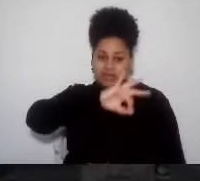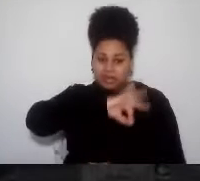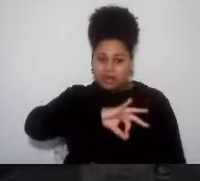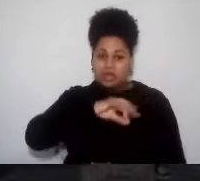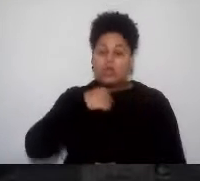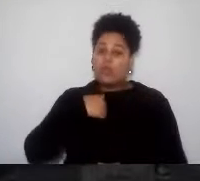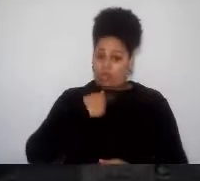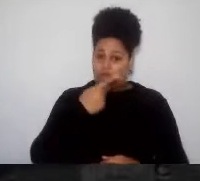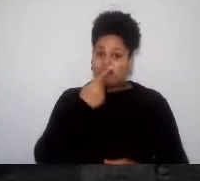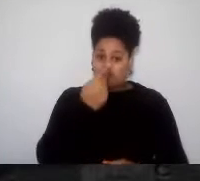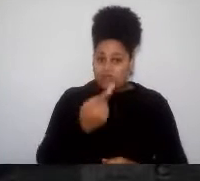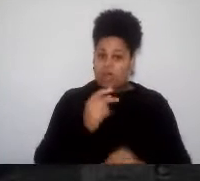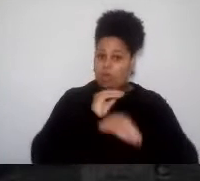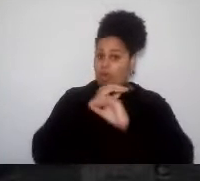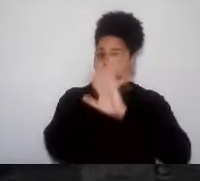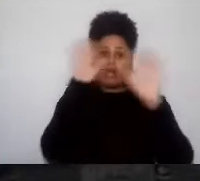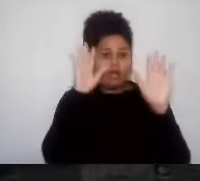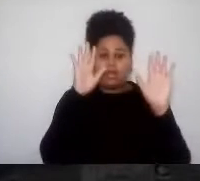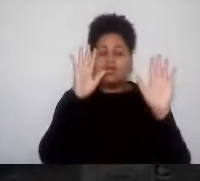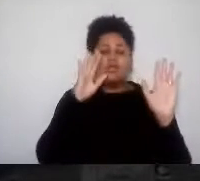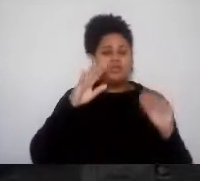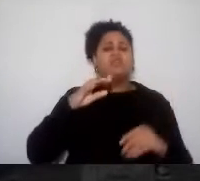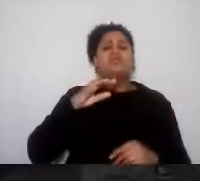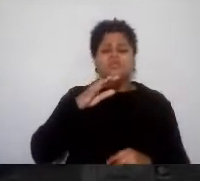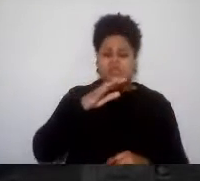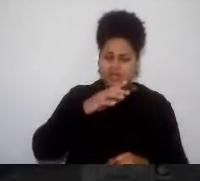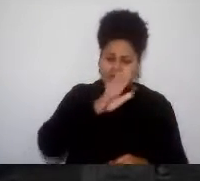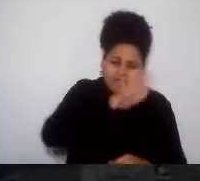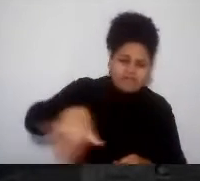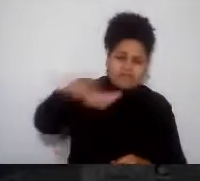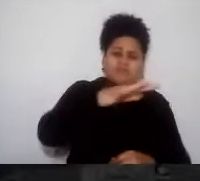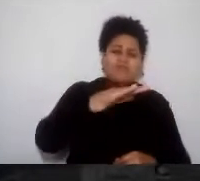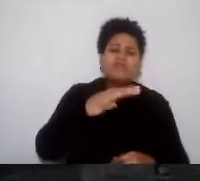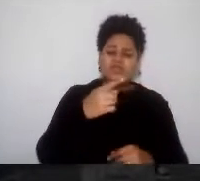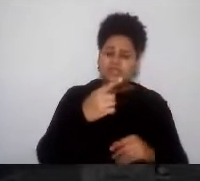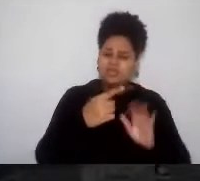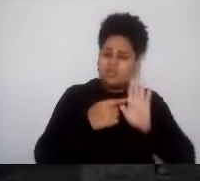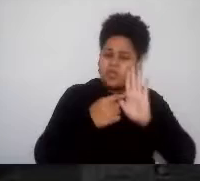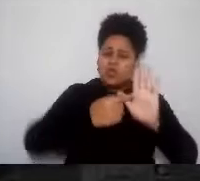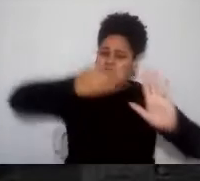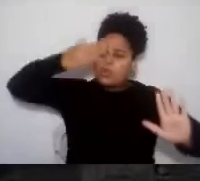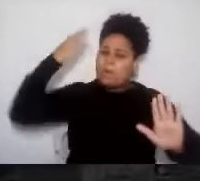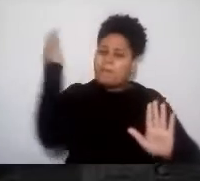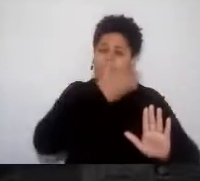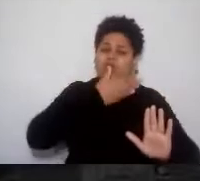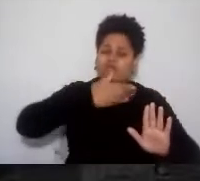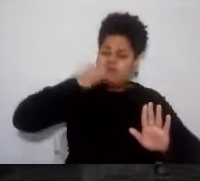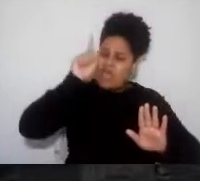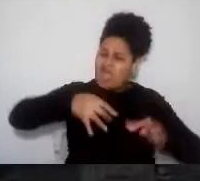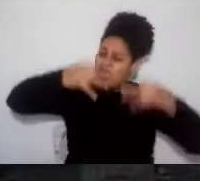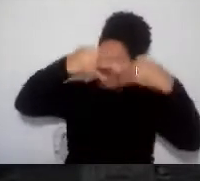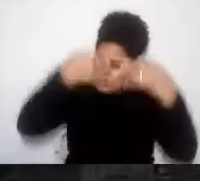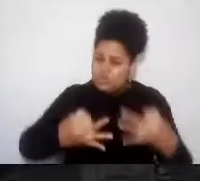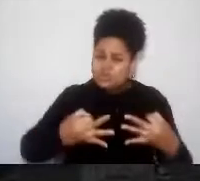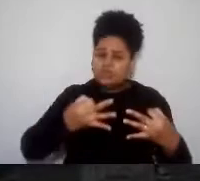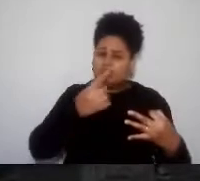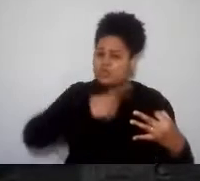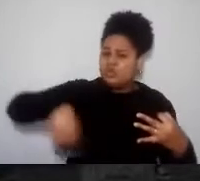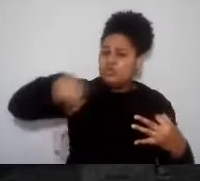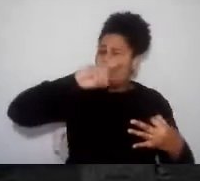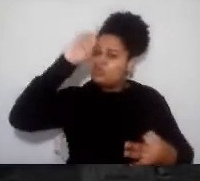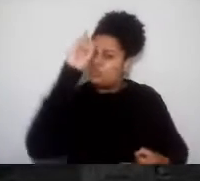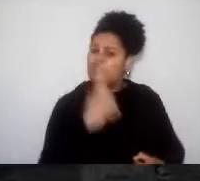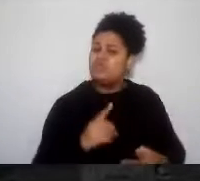ficou efetivo o caráter justo das nossas reivindicações, até mesmo